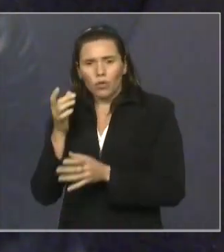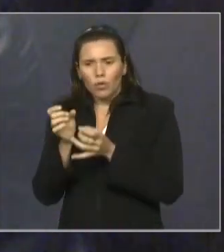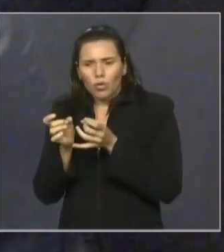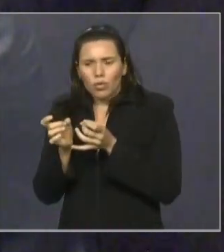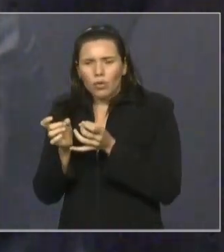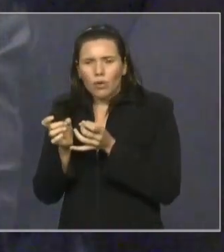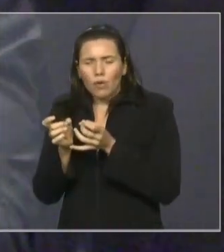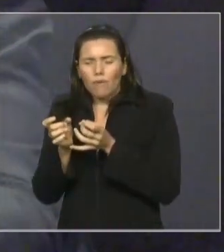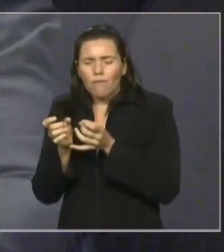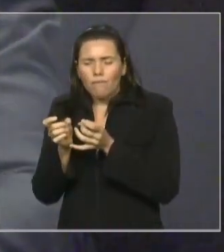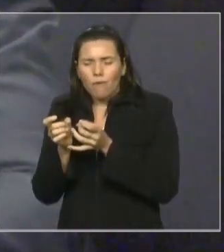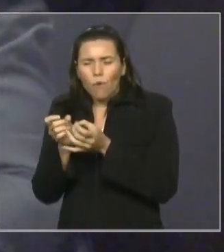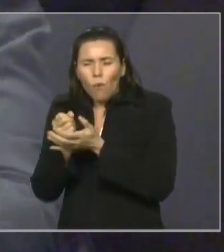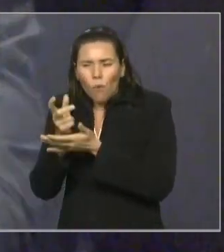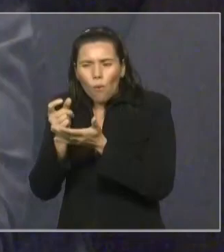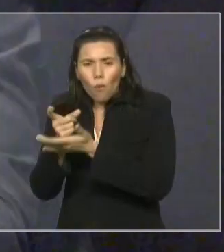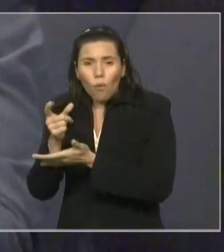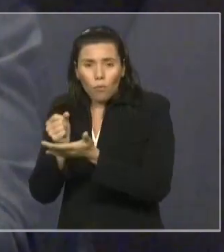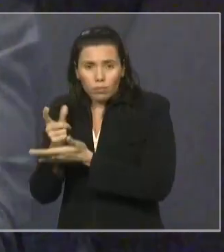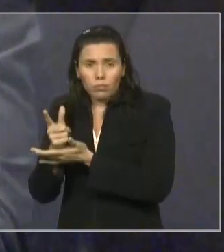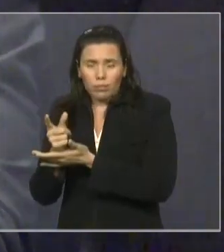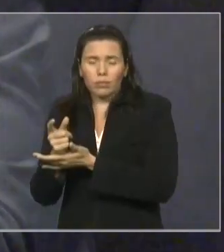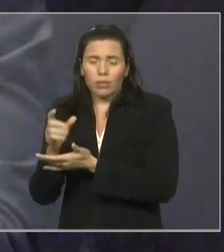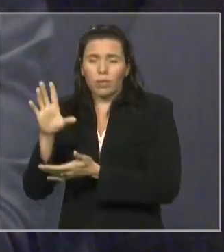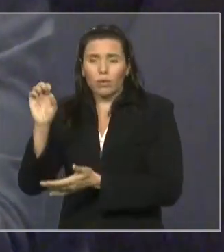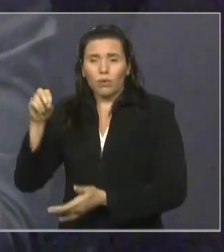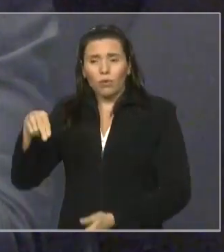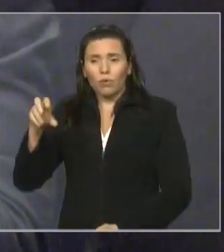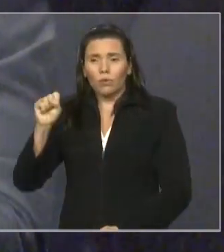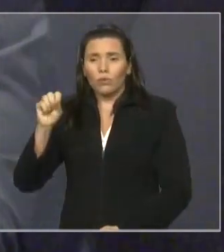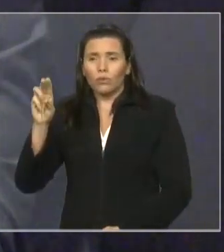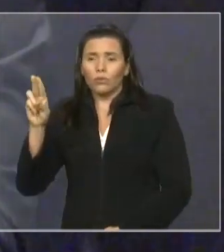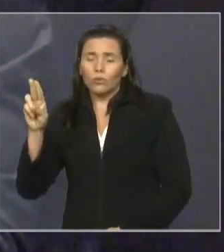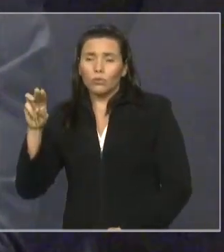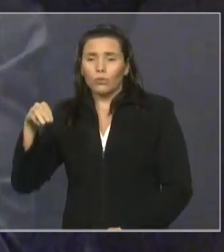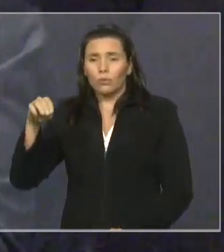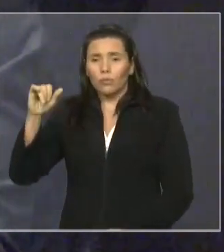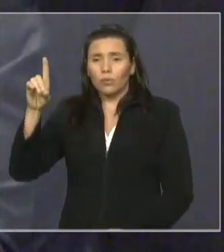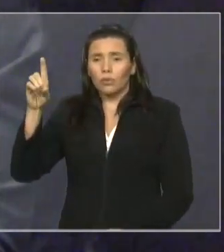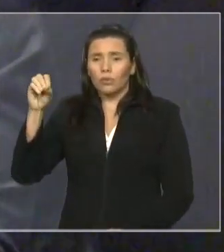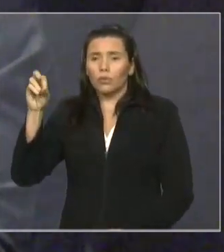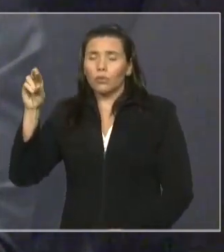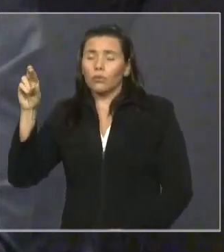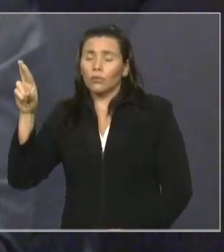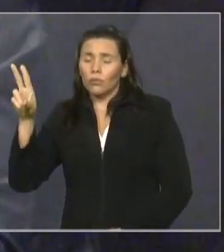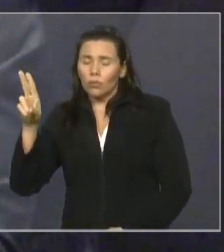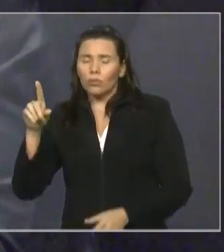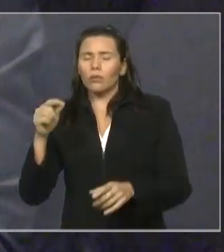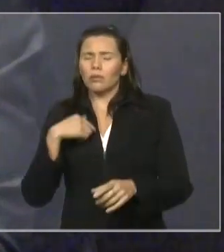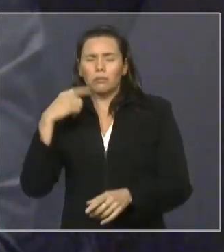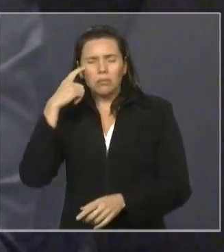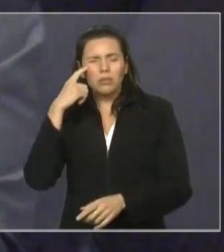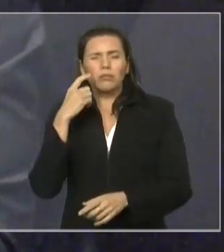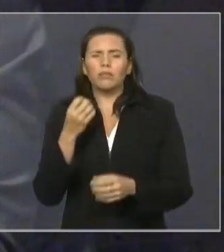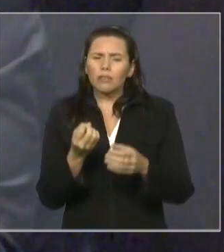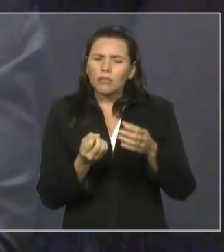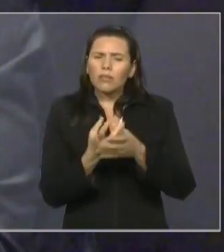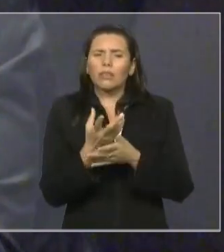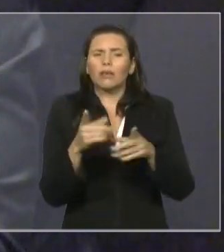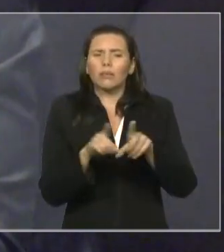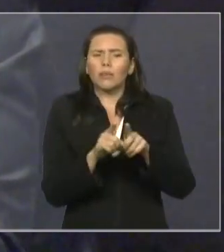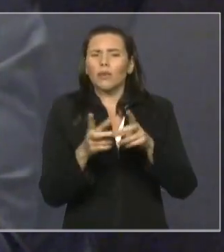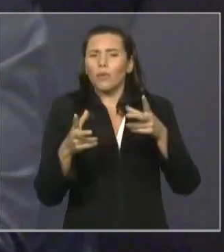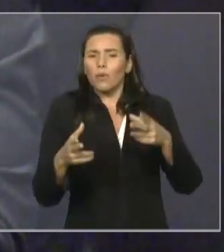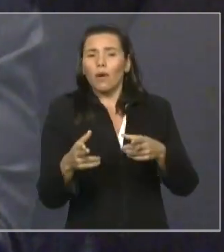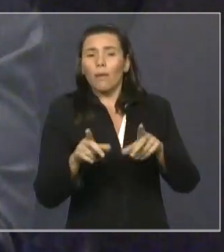aproveito a oportunidade e ver aqui vários deputados caminhando na linha da defesa dos animais e lanço a